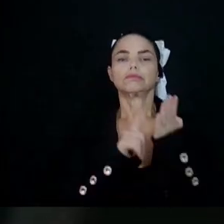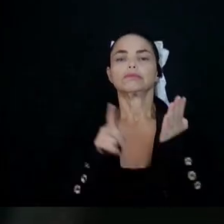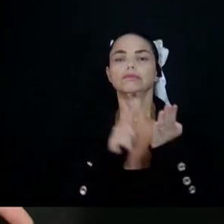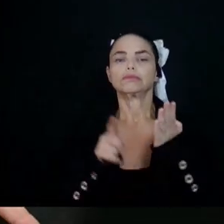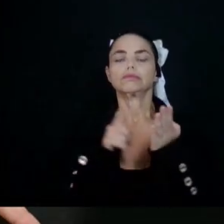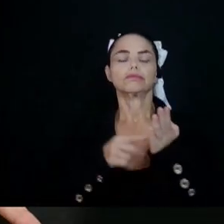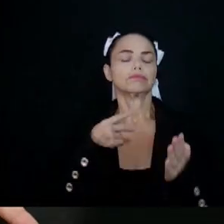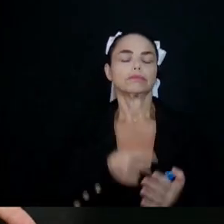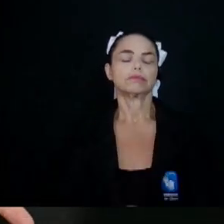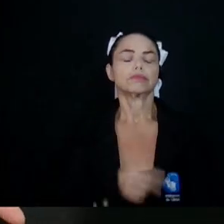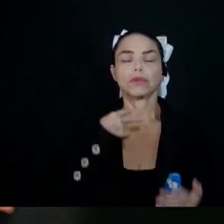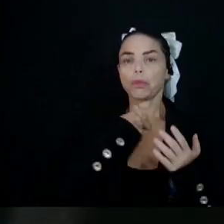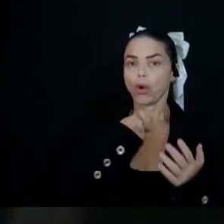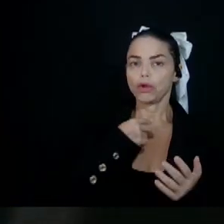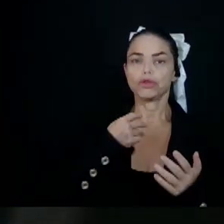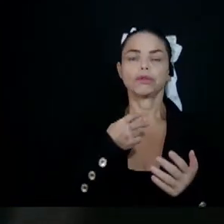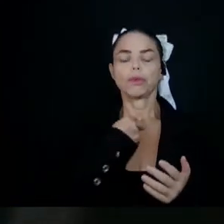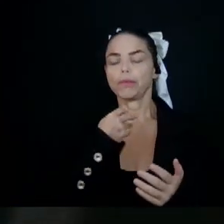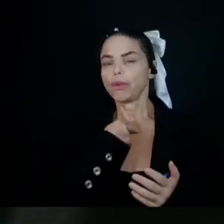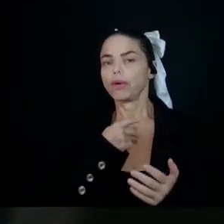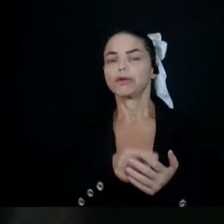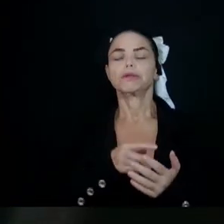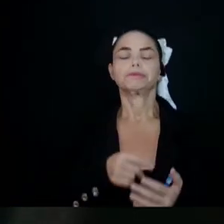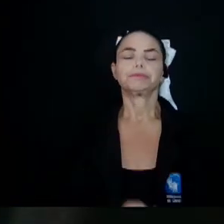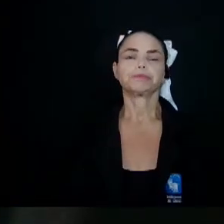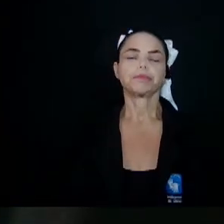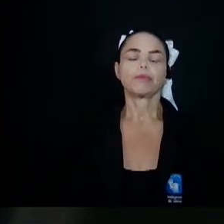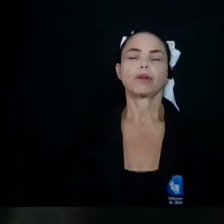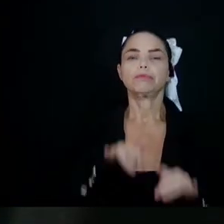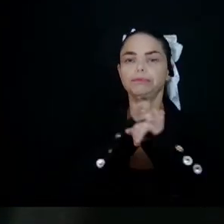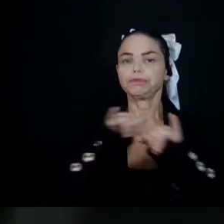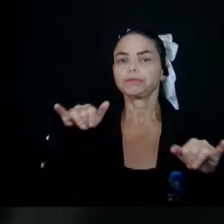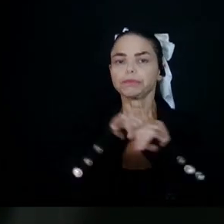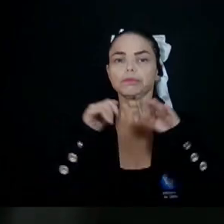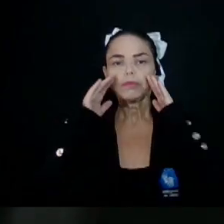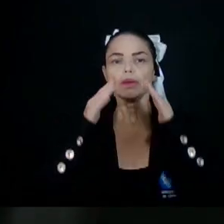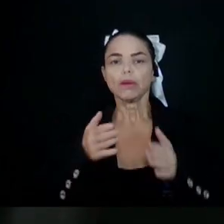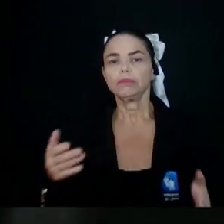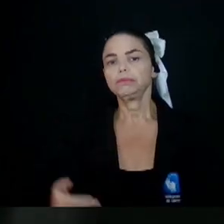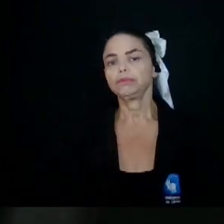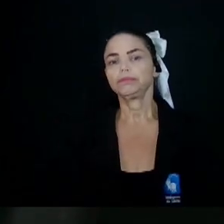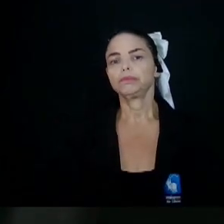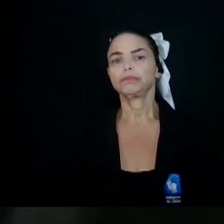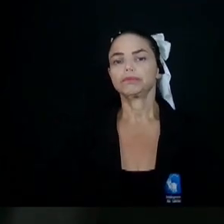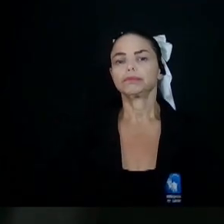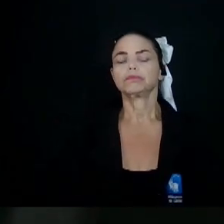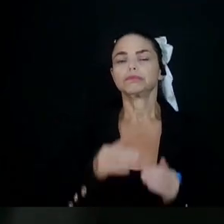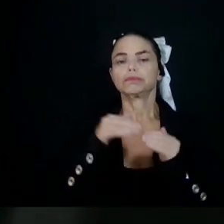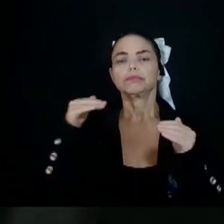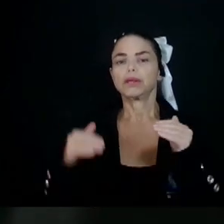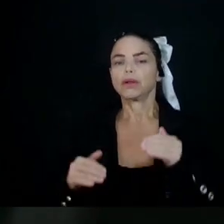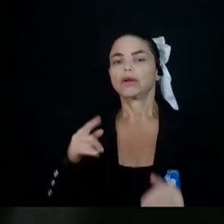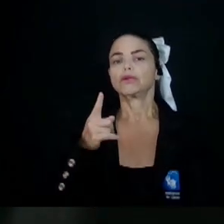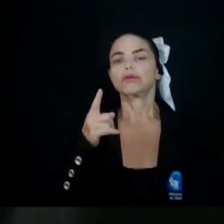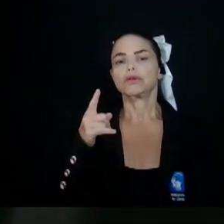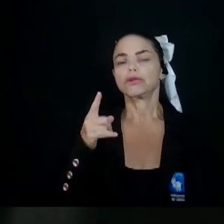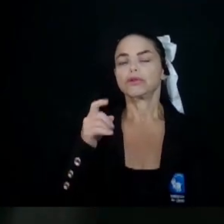que vai funcionar? Publicidades direcionadas para menores. E aí, como é que funciona